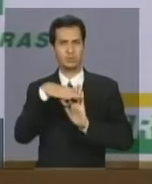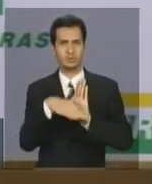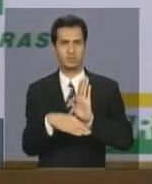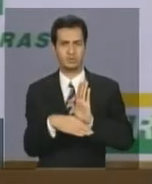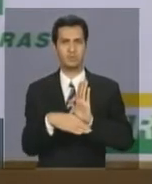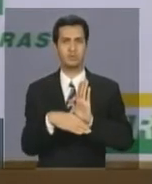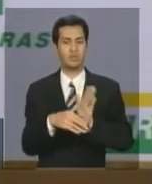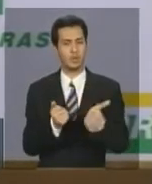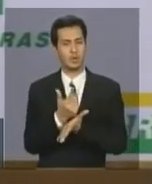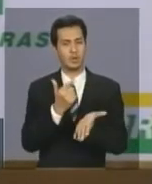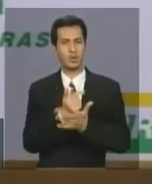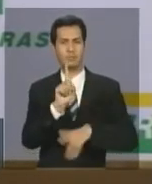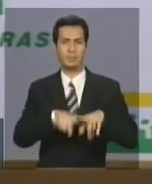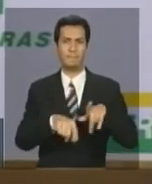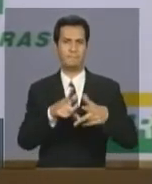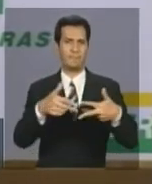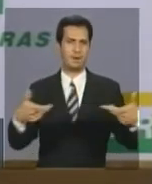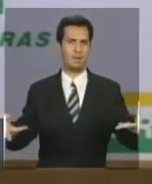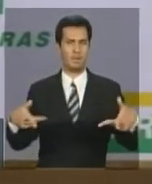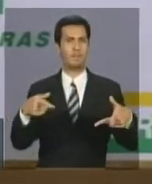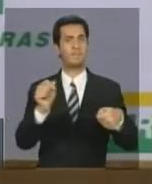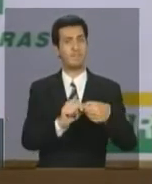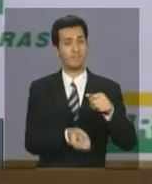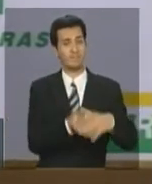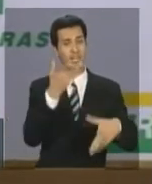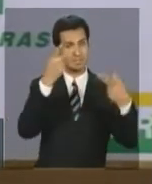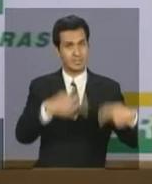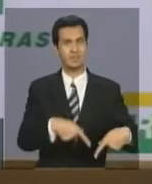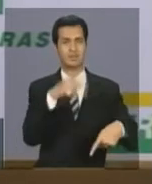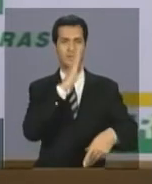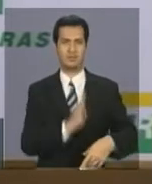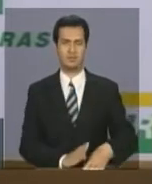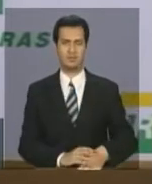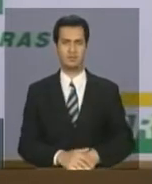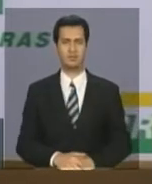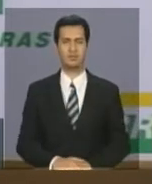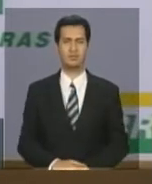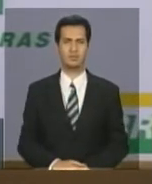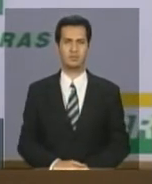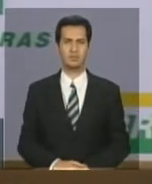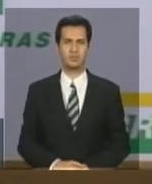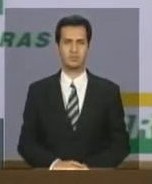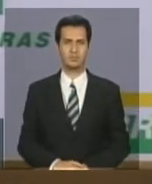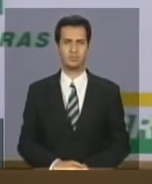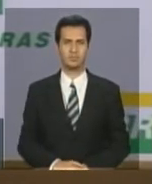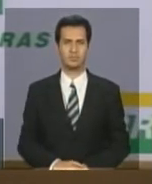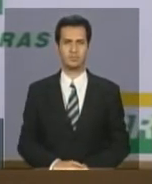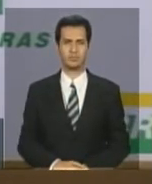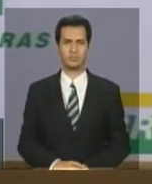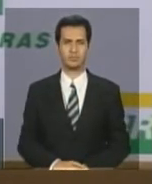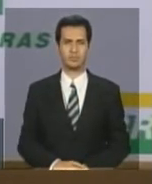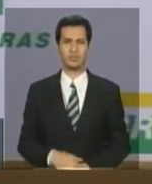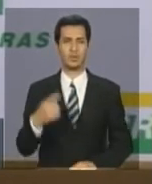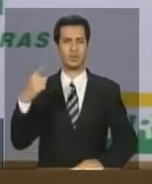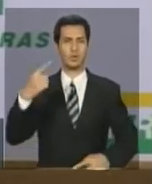local em seus países, em suas indústrias. A questão da